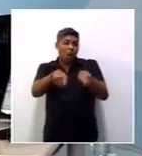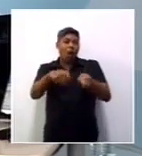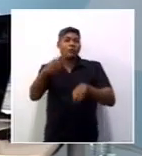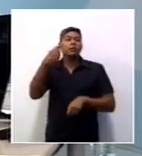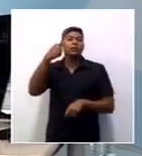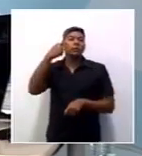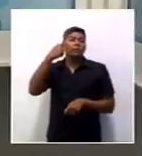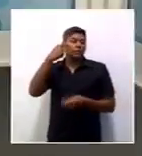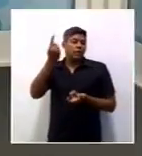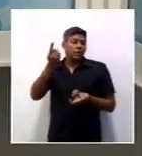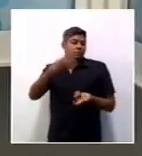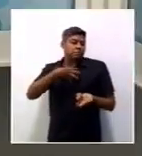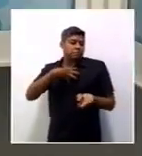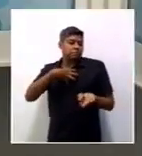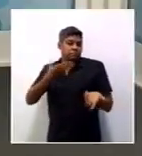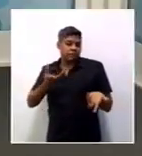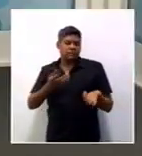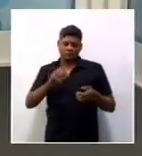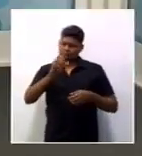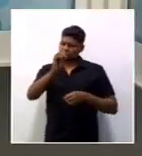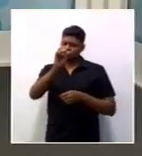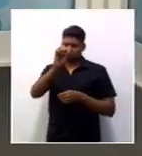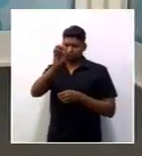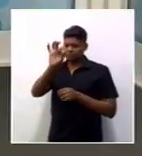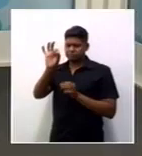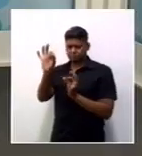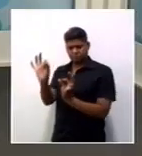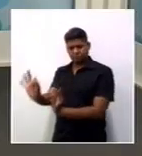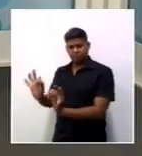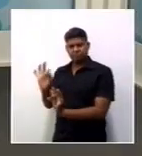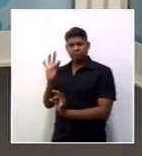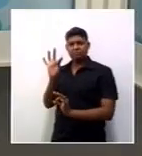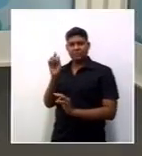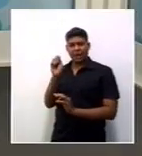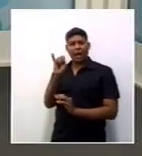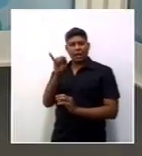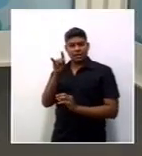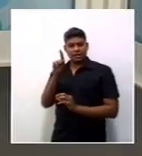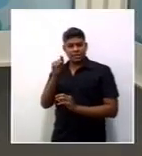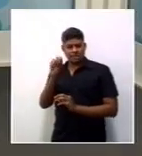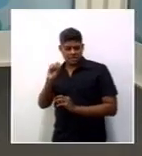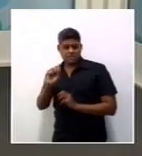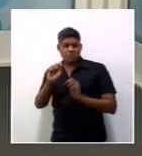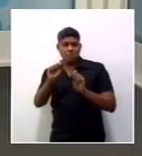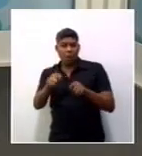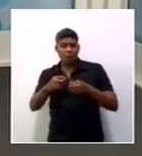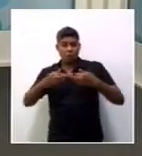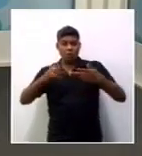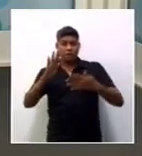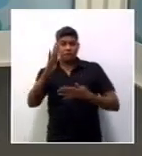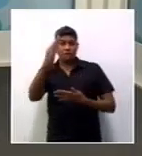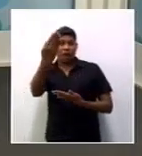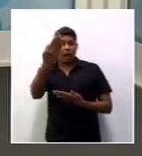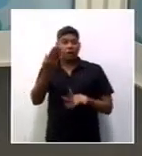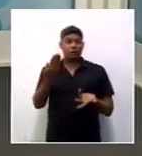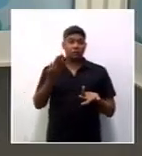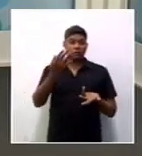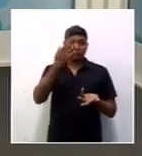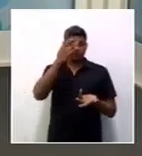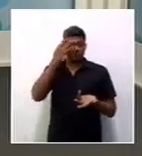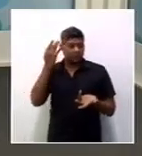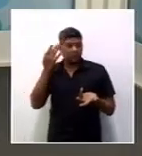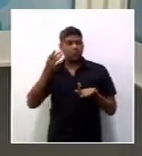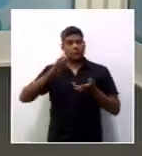maneira. Exatamente, Thaís, está certinho, é uma verdade manipulada. Pode ser totalmente falso, né? Os colegas anteriores do Vinícius, o